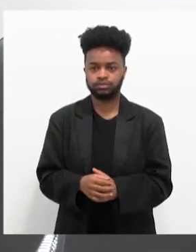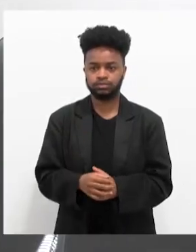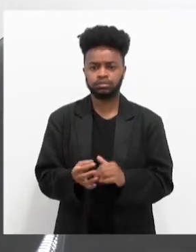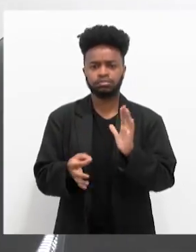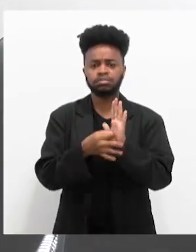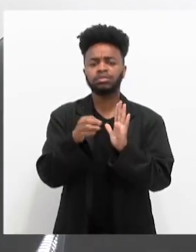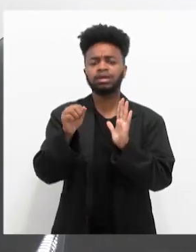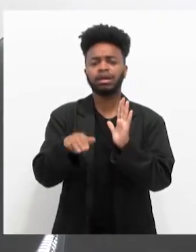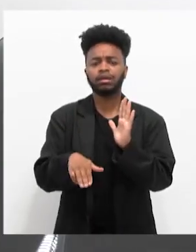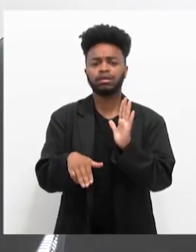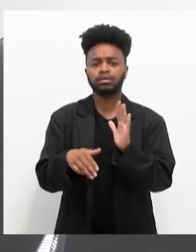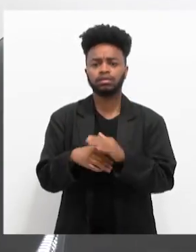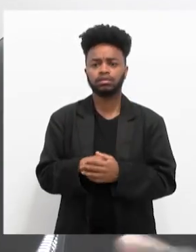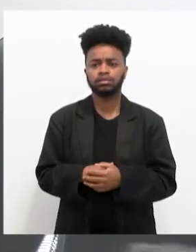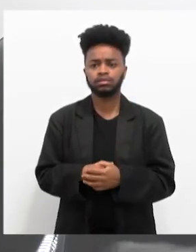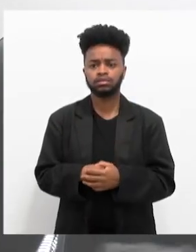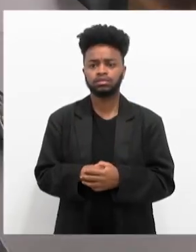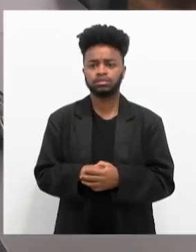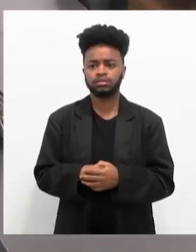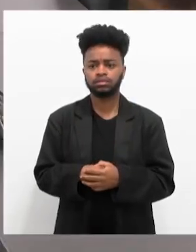quem?